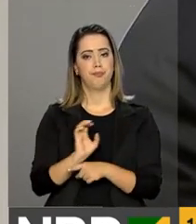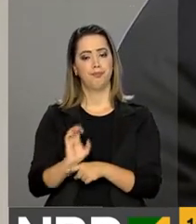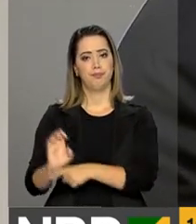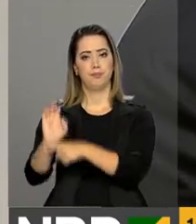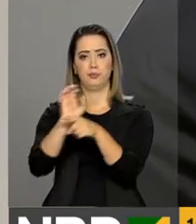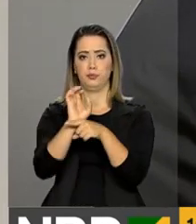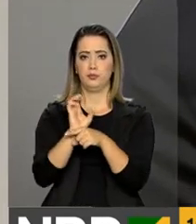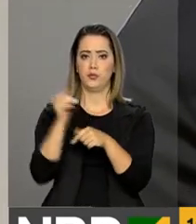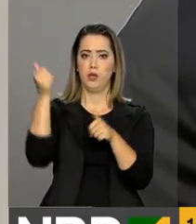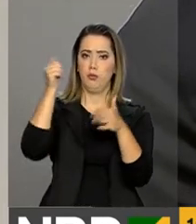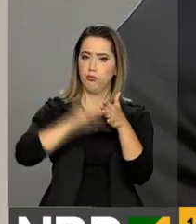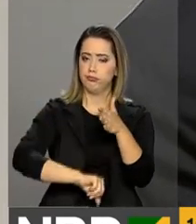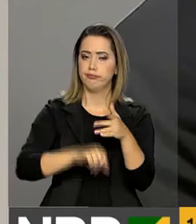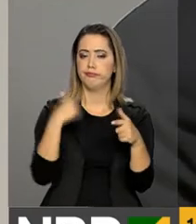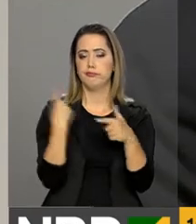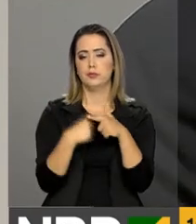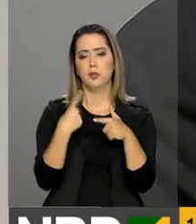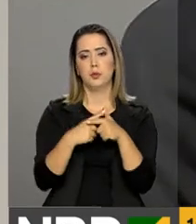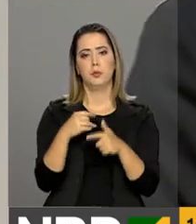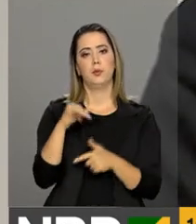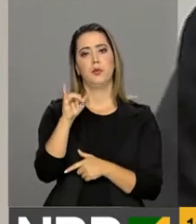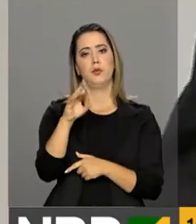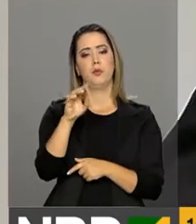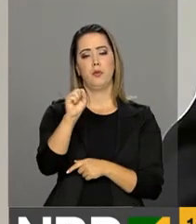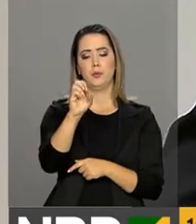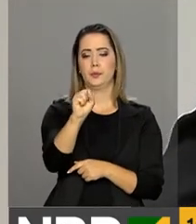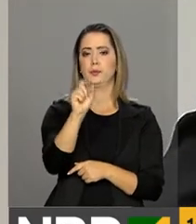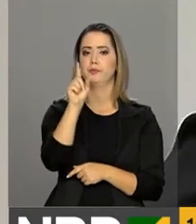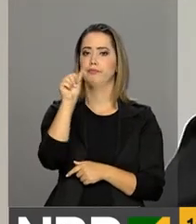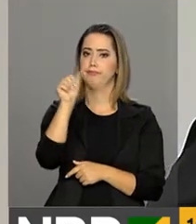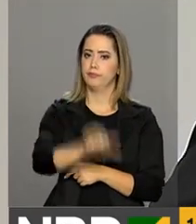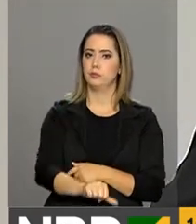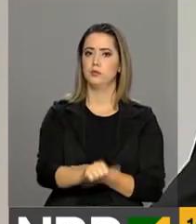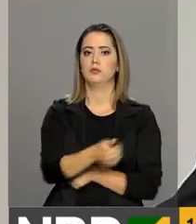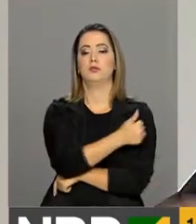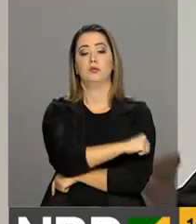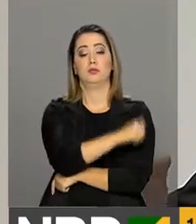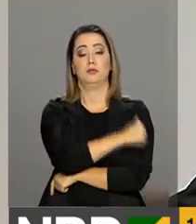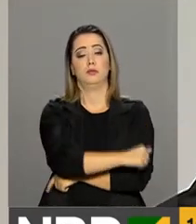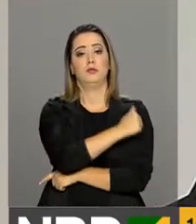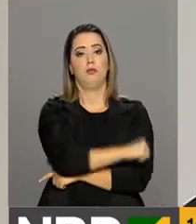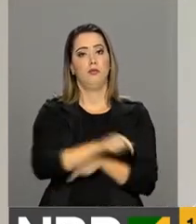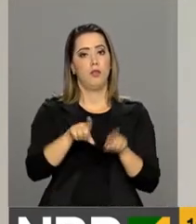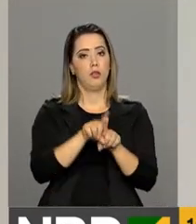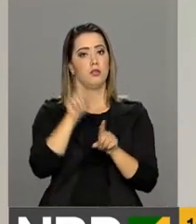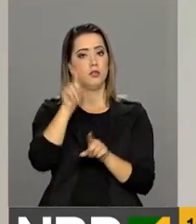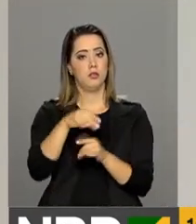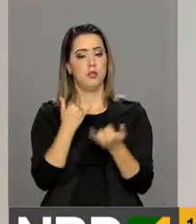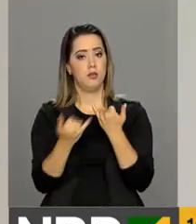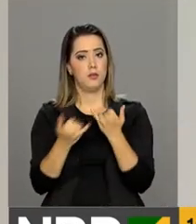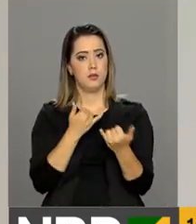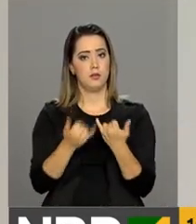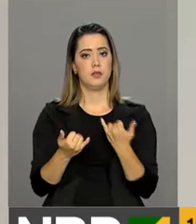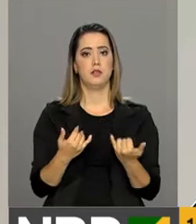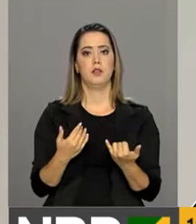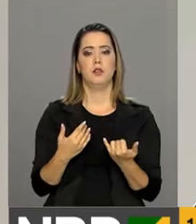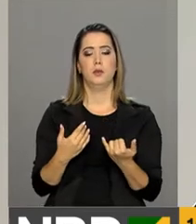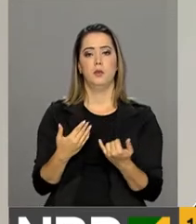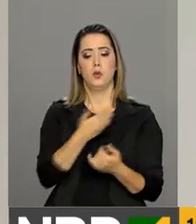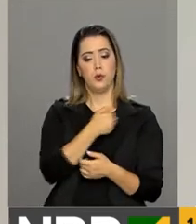fundamentalmente em razão da previdência o rio de janeiro é um exemplo típico não fora a nossa actividade à união